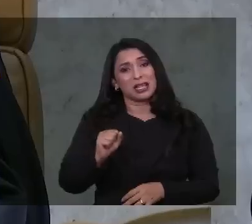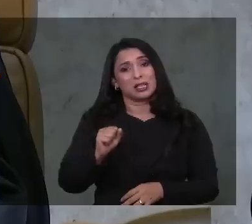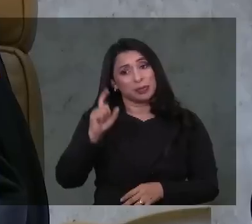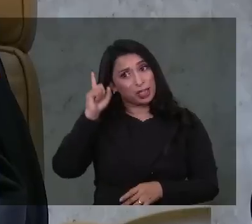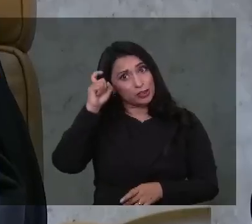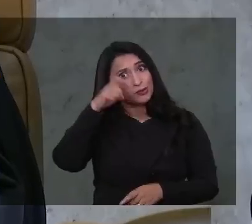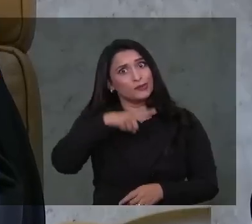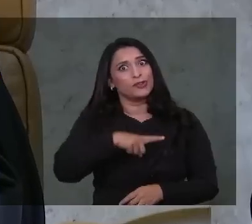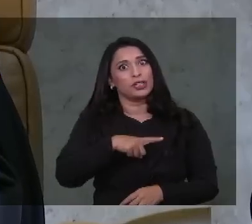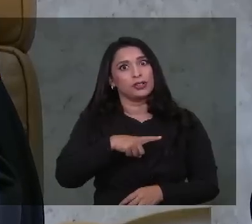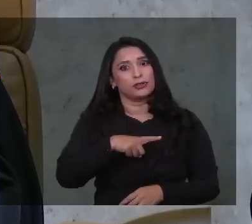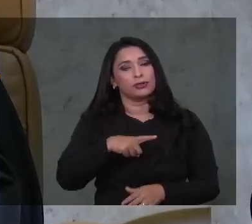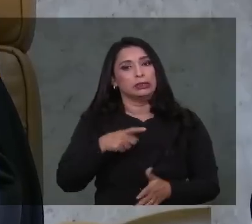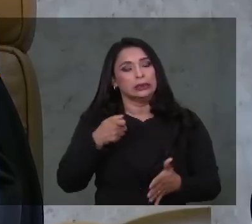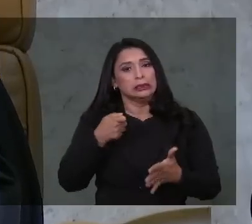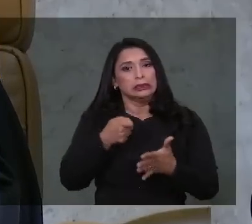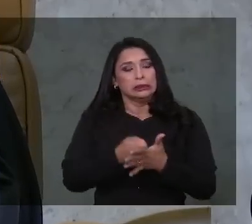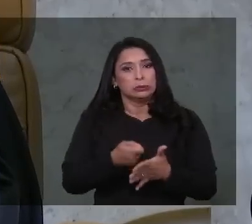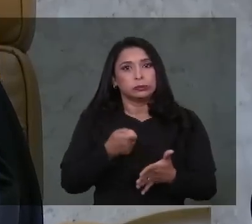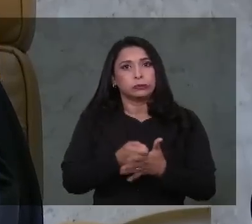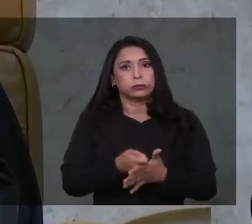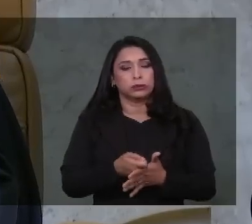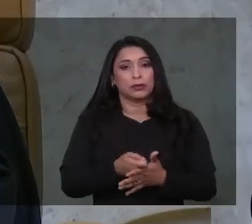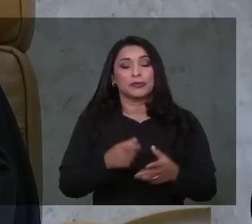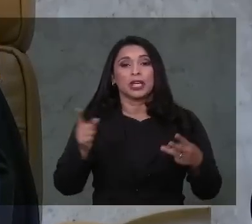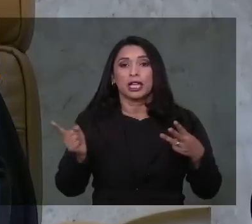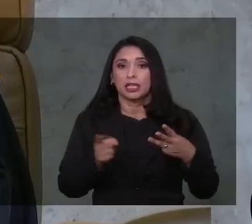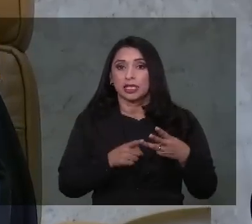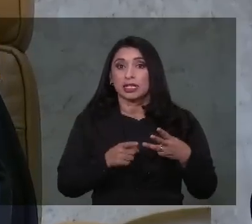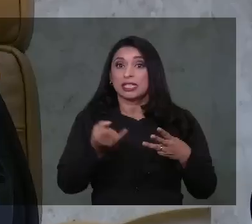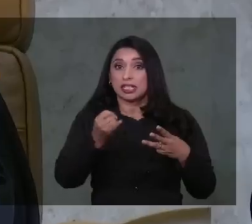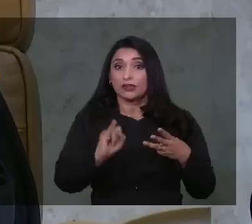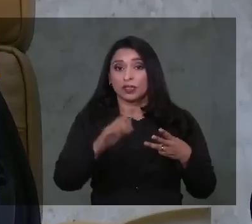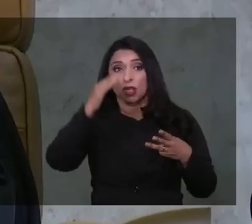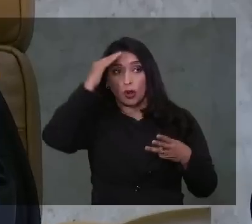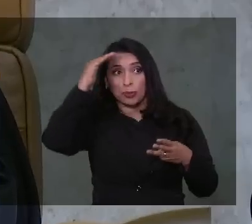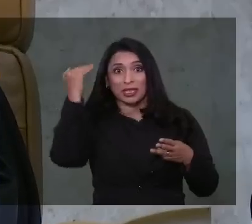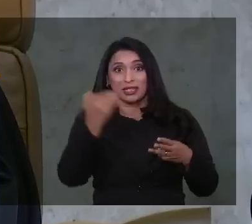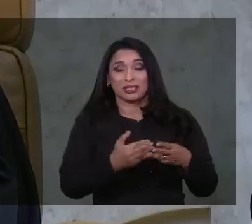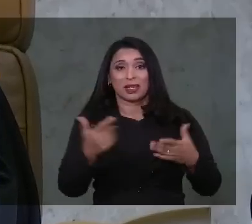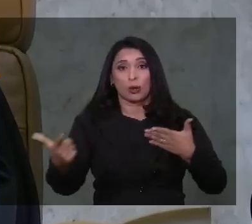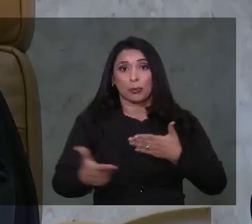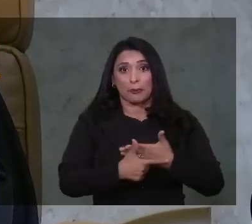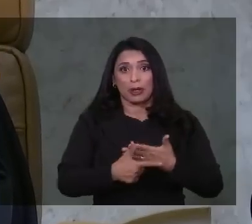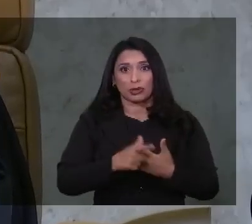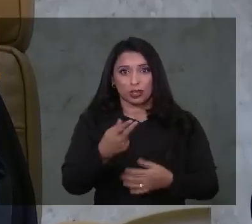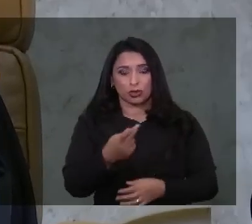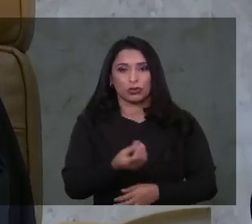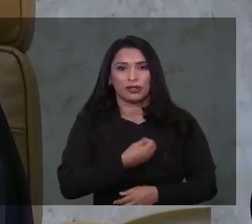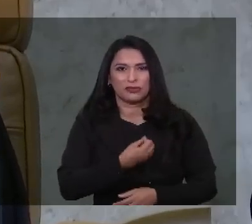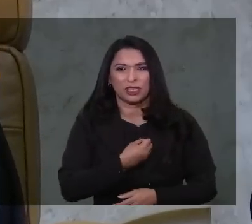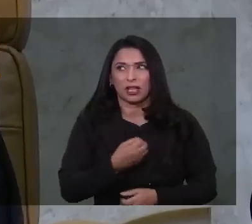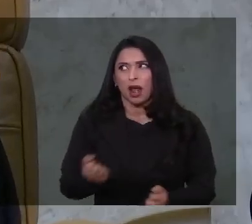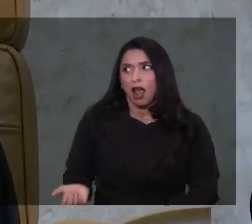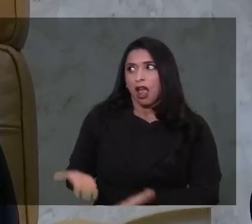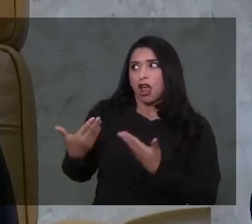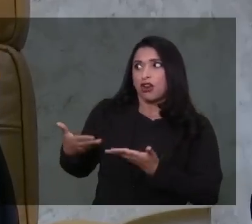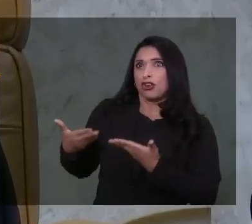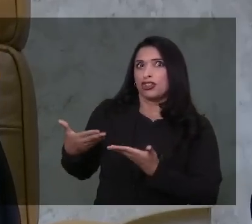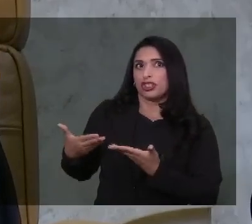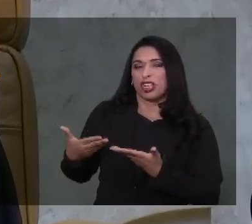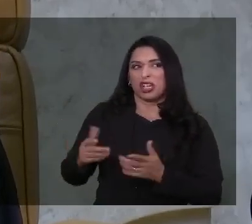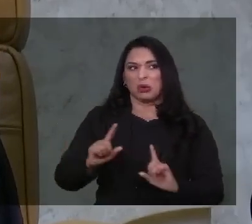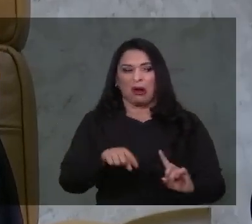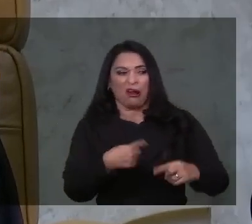parece. 3. Se você estiver cumprindo a missão da sua vida, nem elogio nem crítica tem o poder